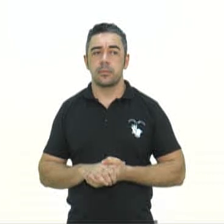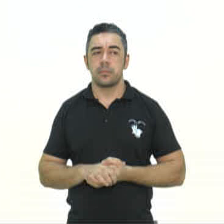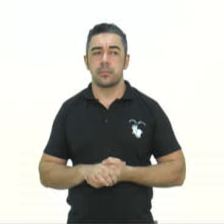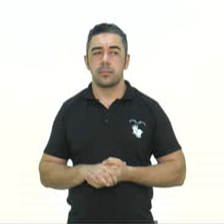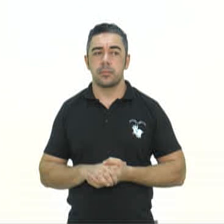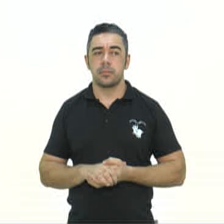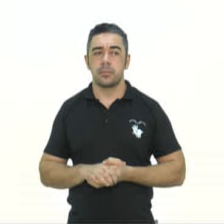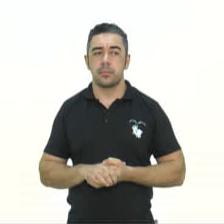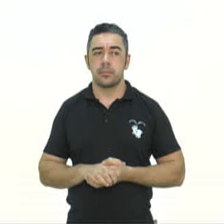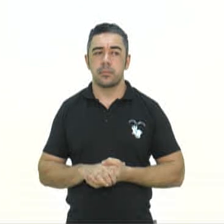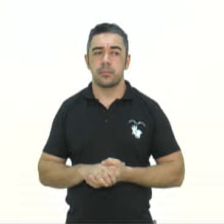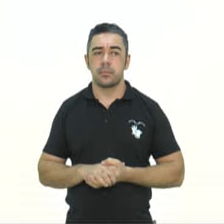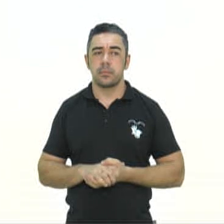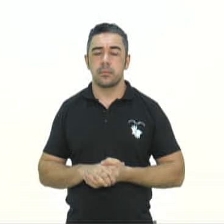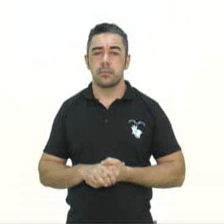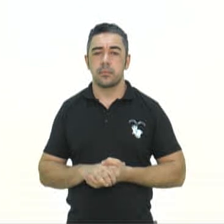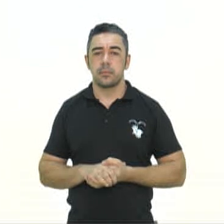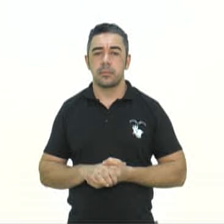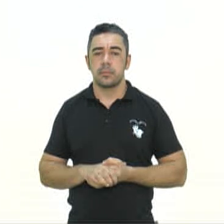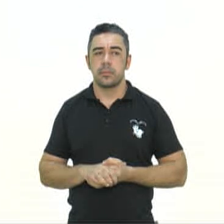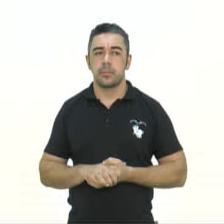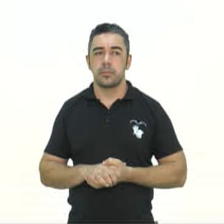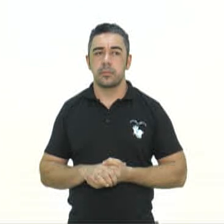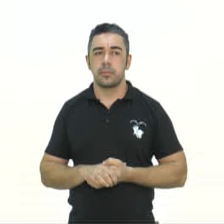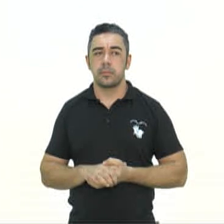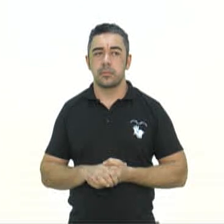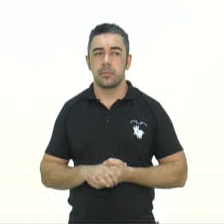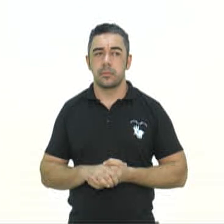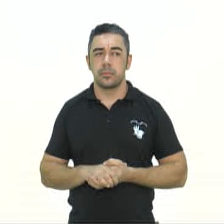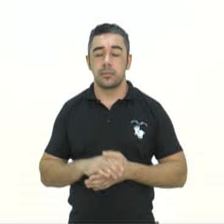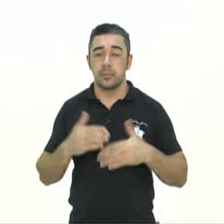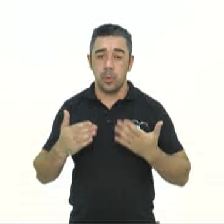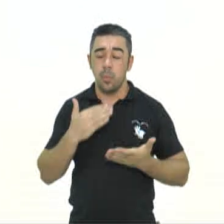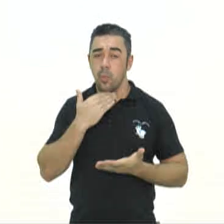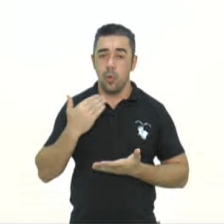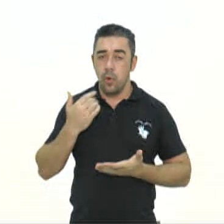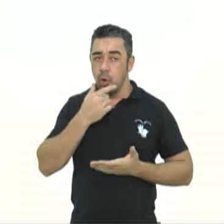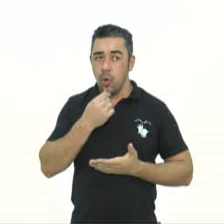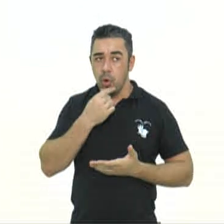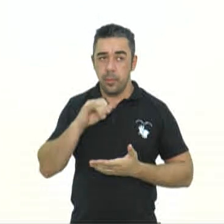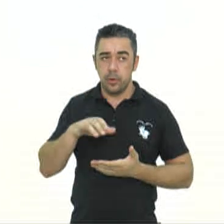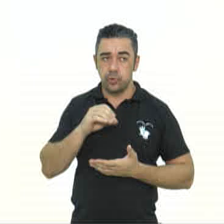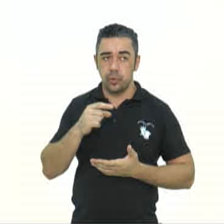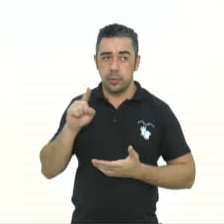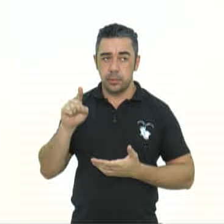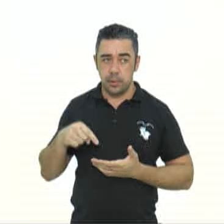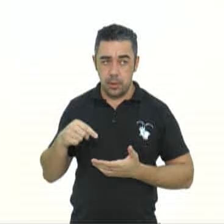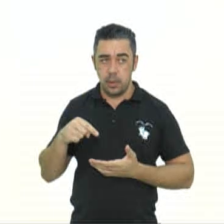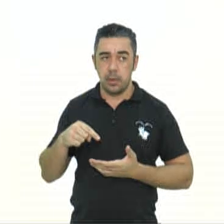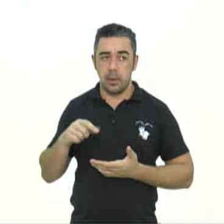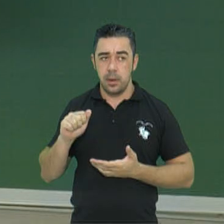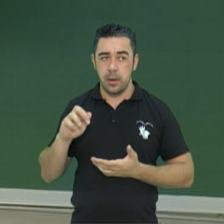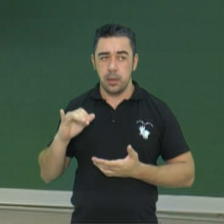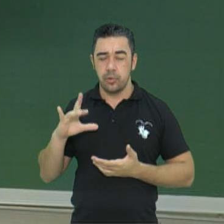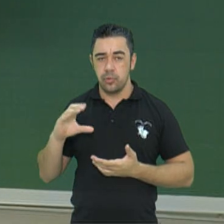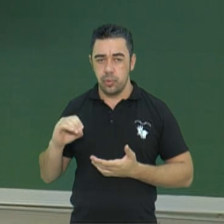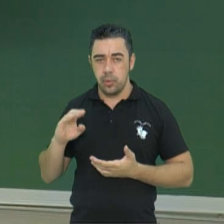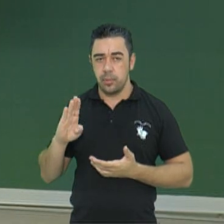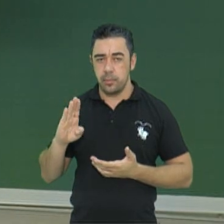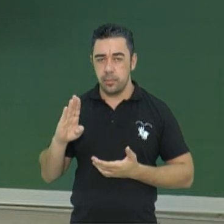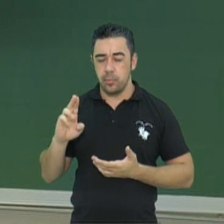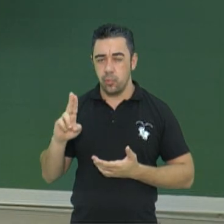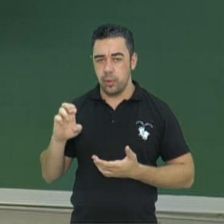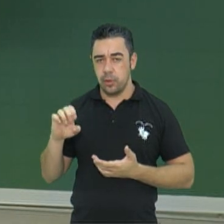que pudiera passar el entierro. Quando morreu, então, o José Arcadio Buendía, caiu do céu minúsculas